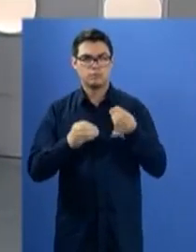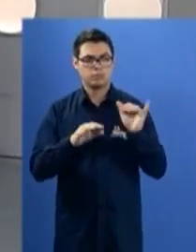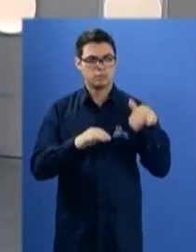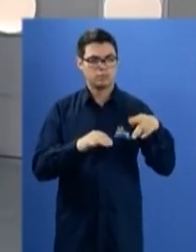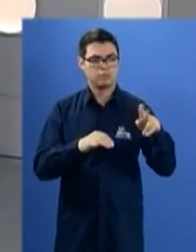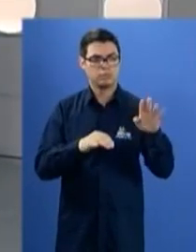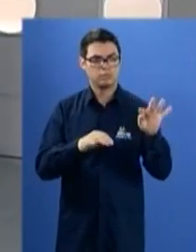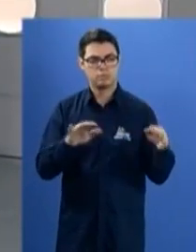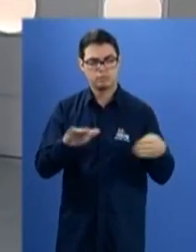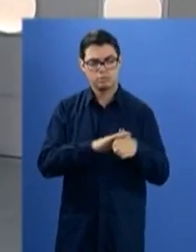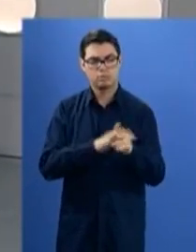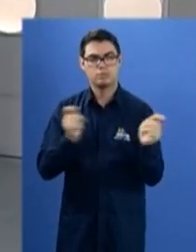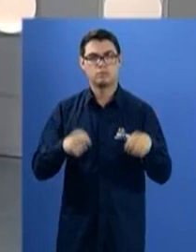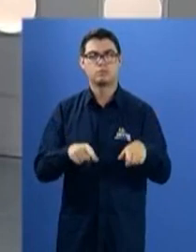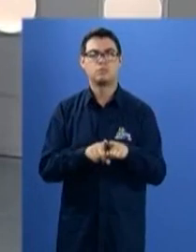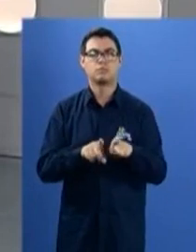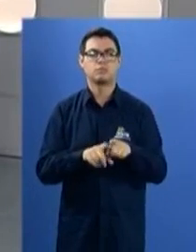ele vai dar para a produção.